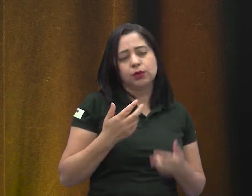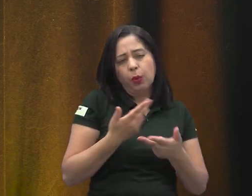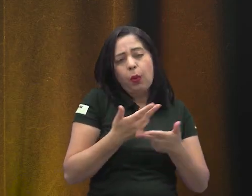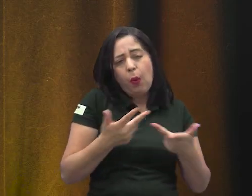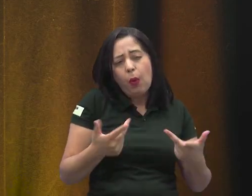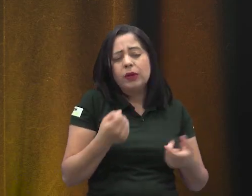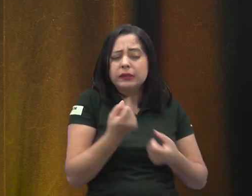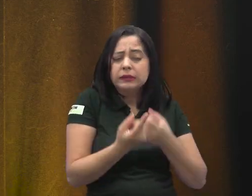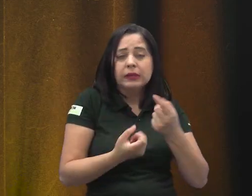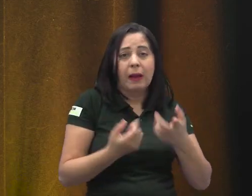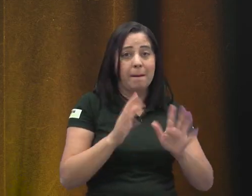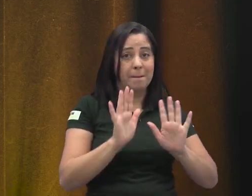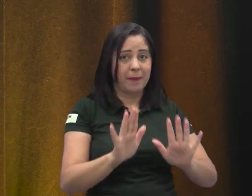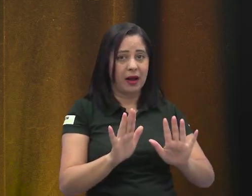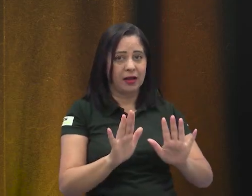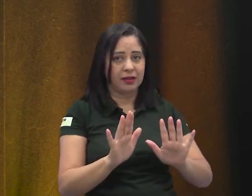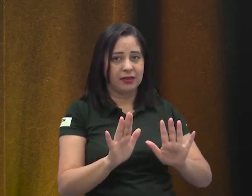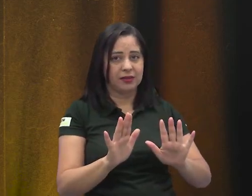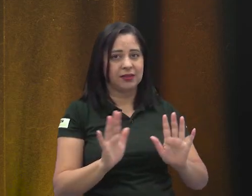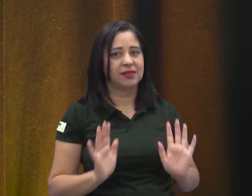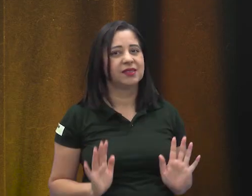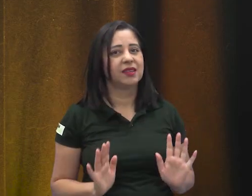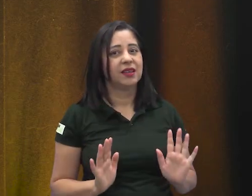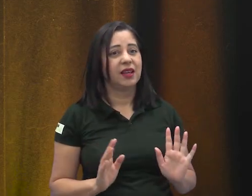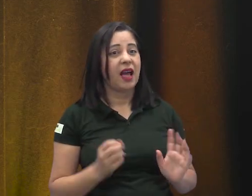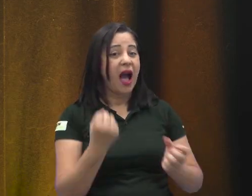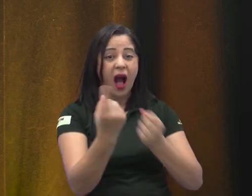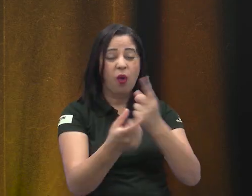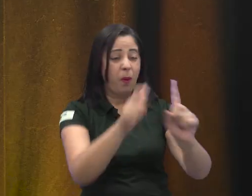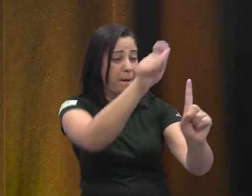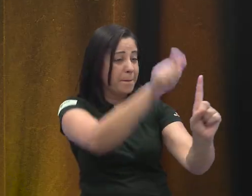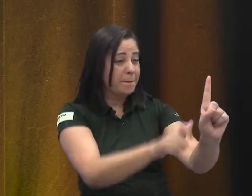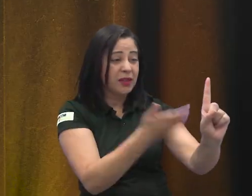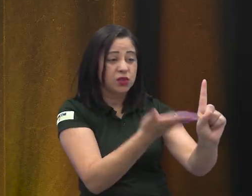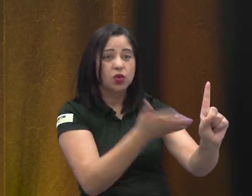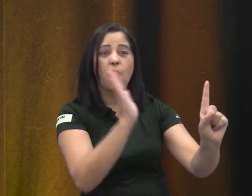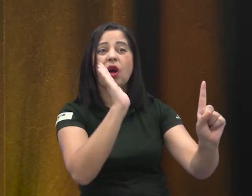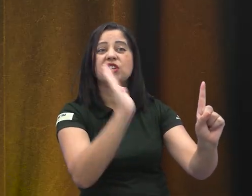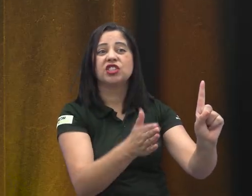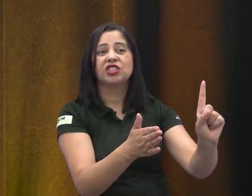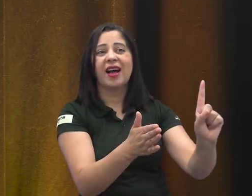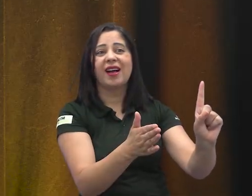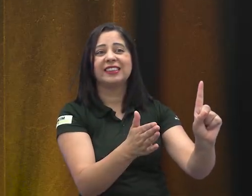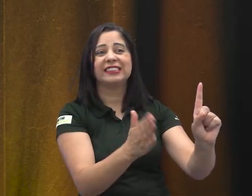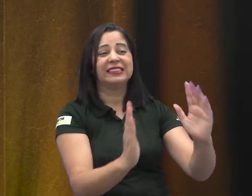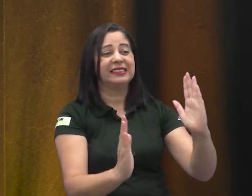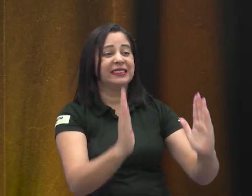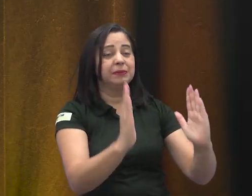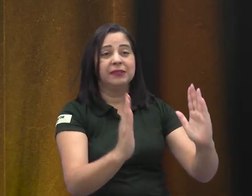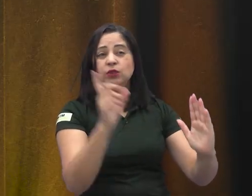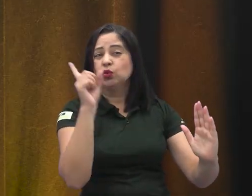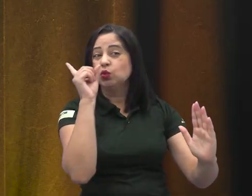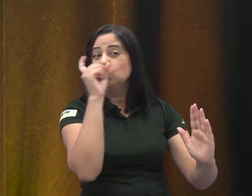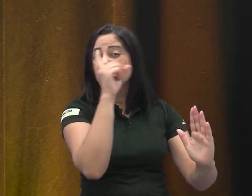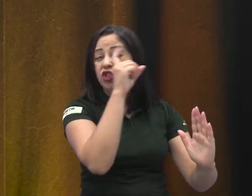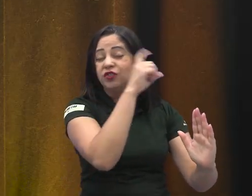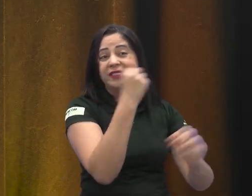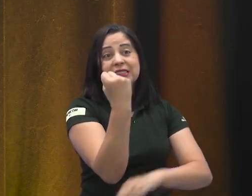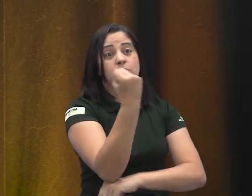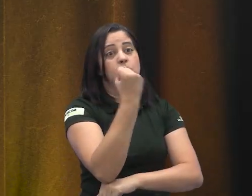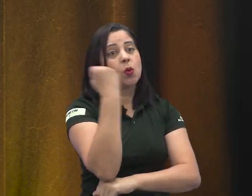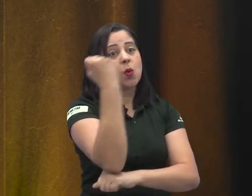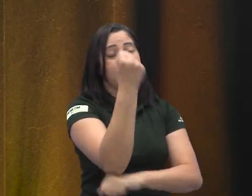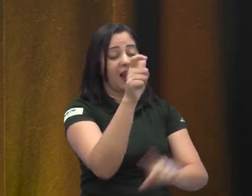que ela fazia e coisa e tal. Mas tem pessoas que já chegaram numa fase mais difícil, né? E